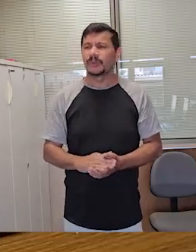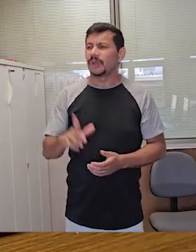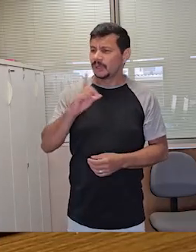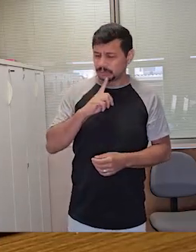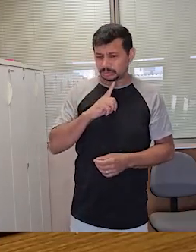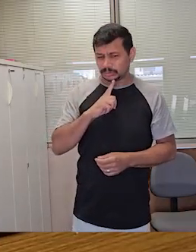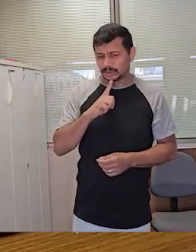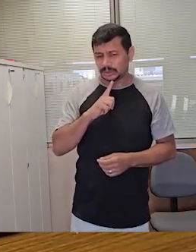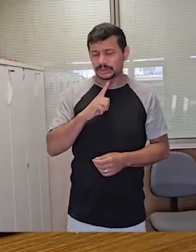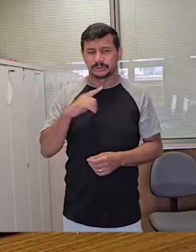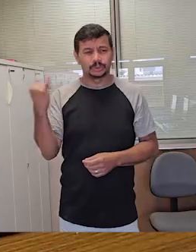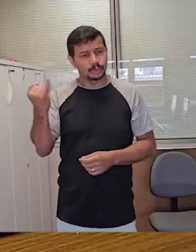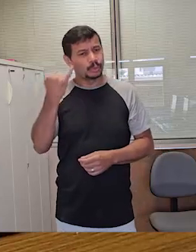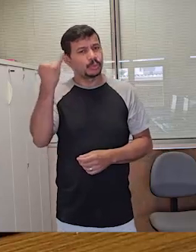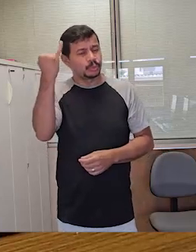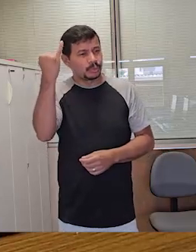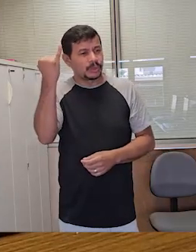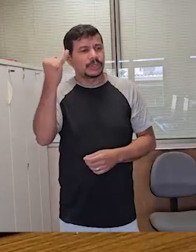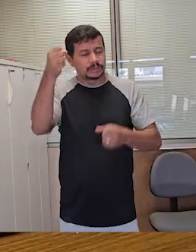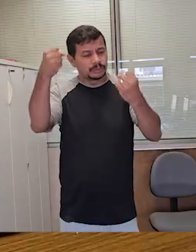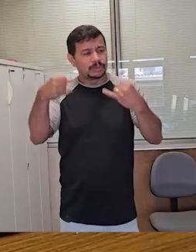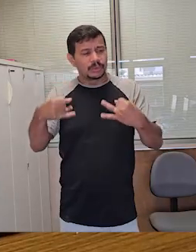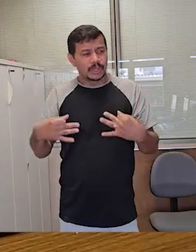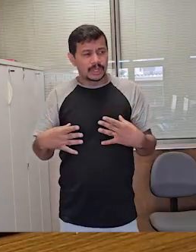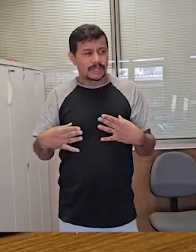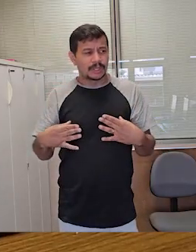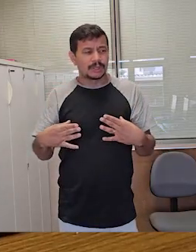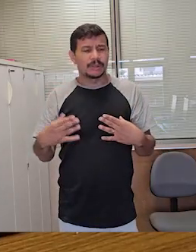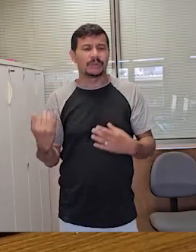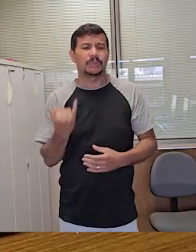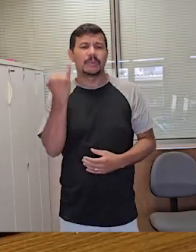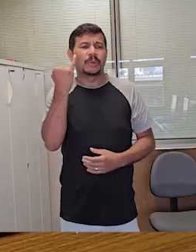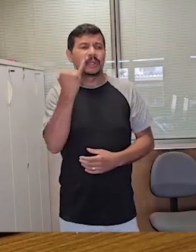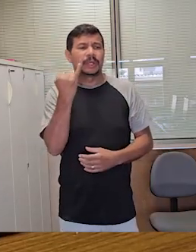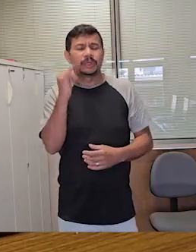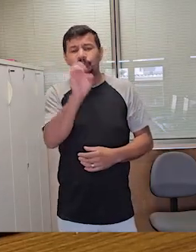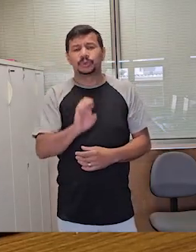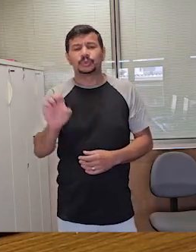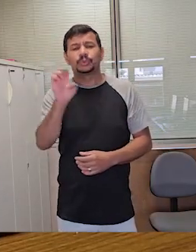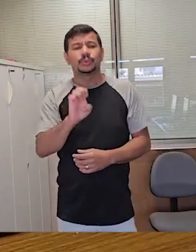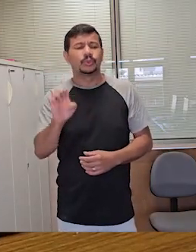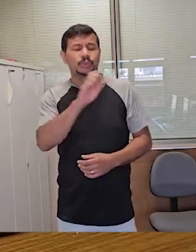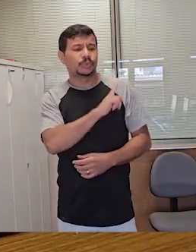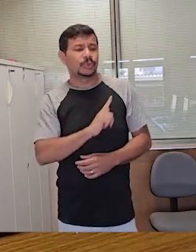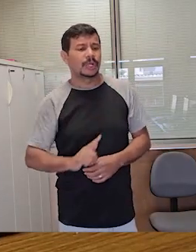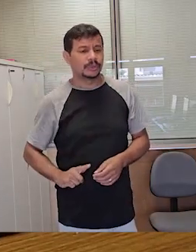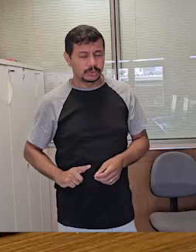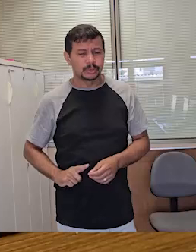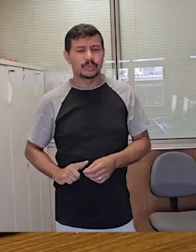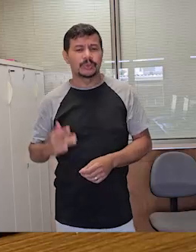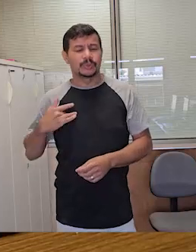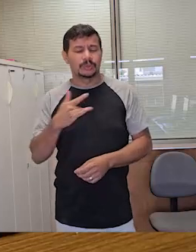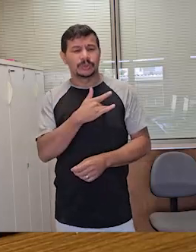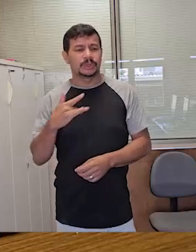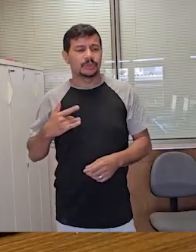Alguns temas aí que são importantes. Você falou da importância do Estado, importância do governo nessa